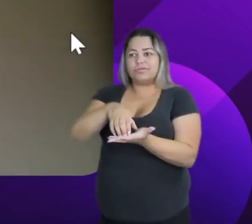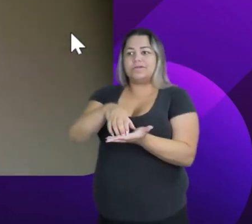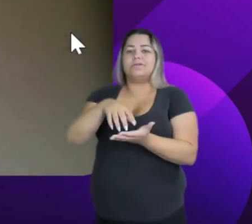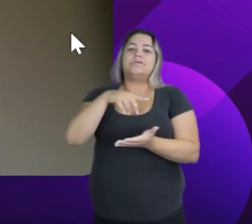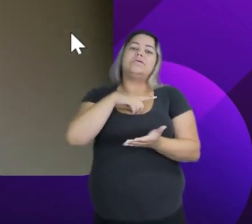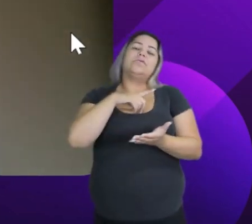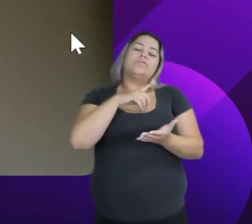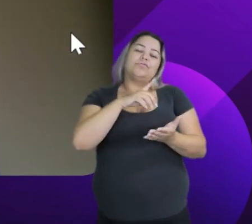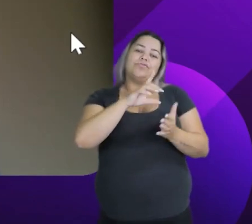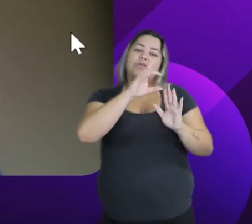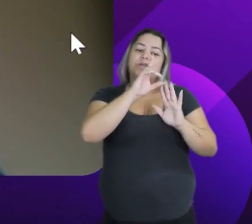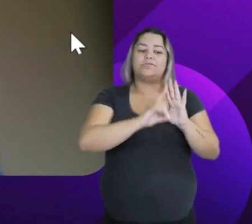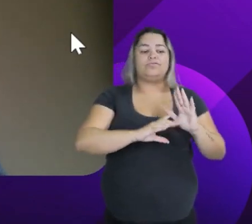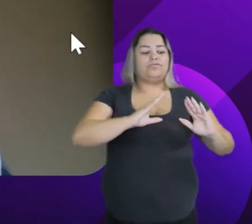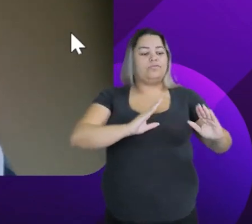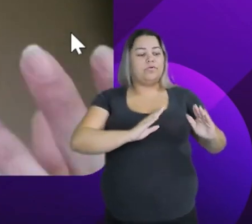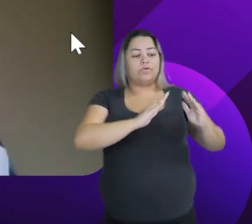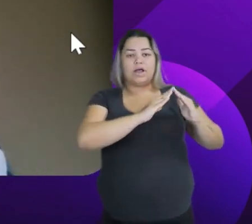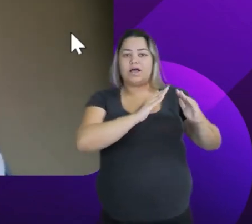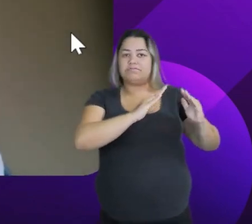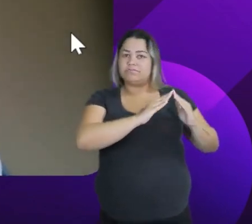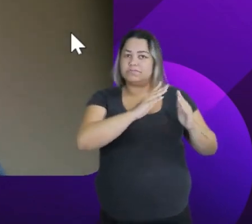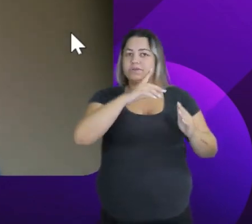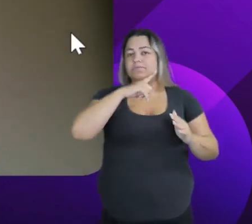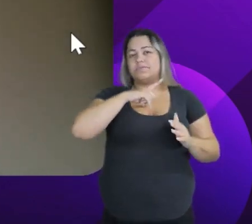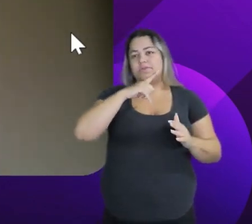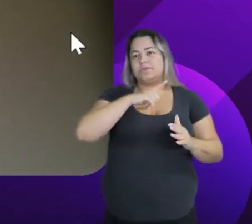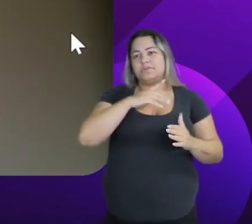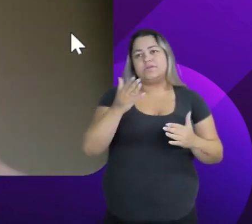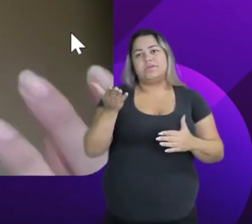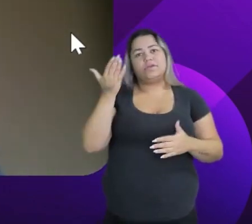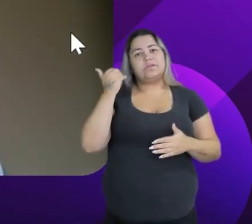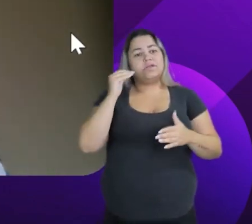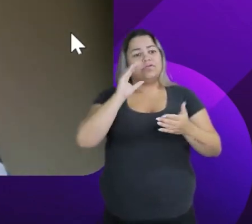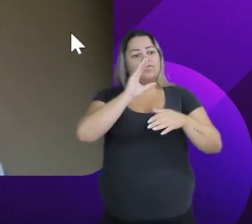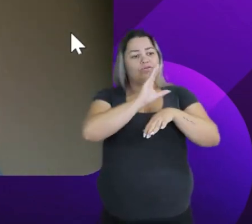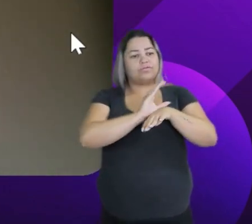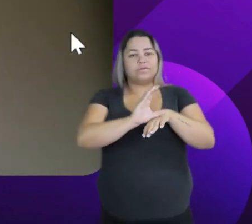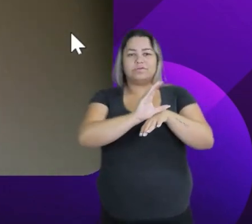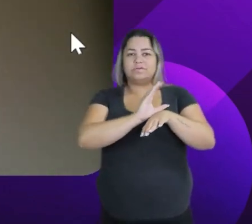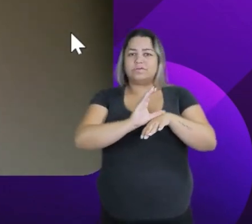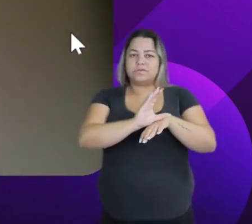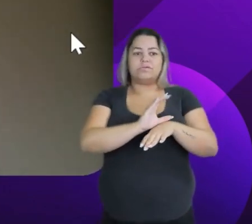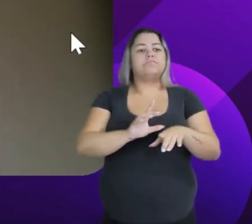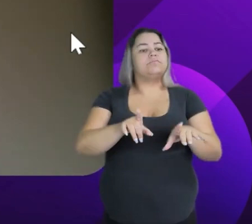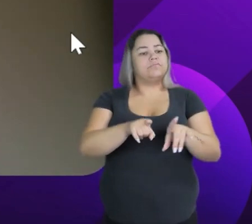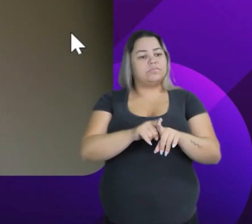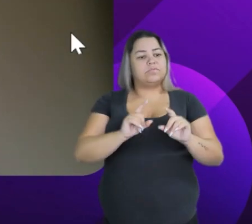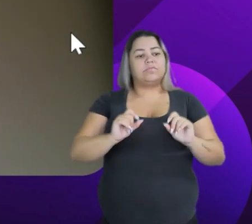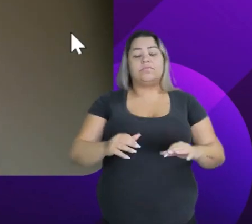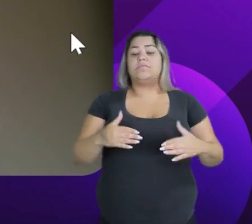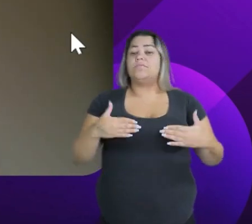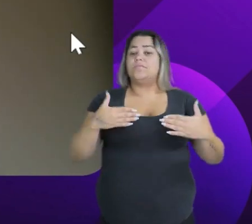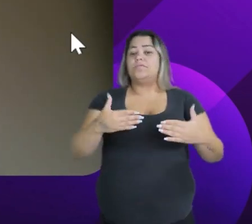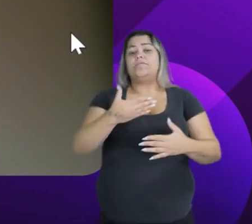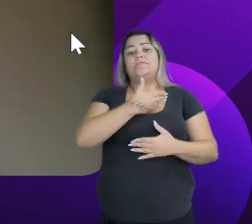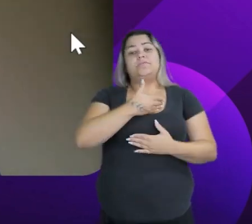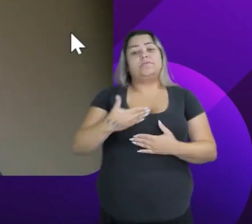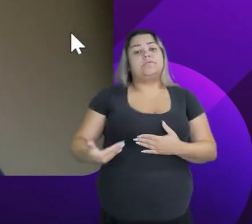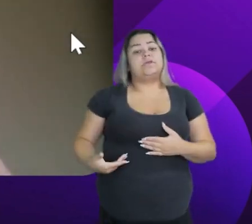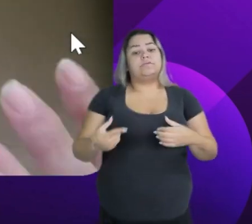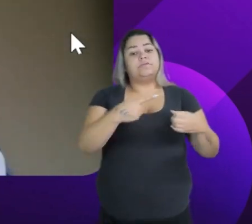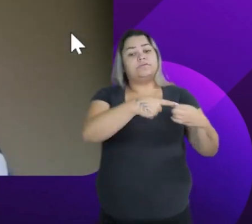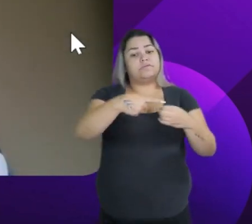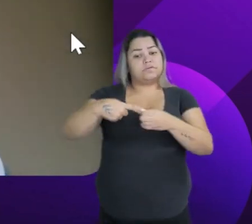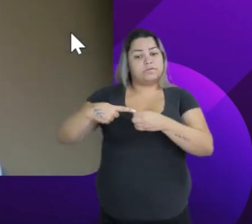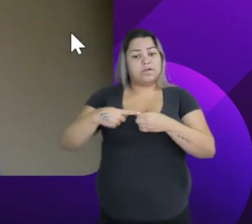morar, ele já é um direito que está previsto desde a Constituição, ele é muito reforçado pelo Estatuto das Cidades,